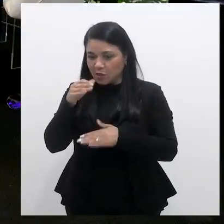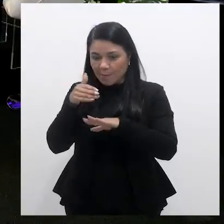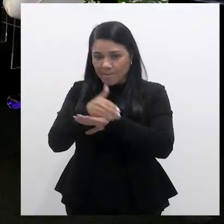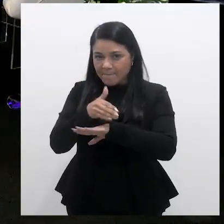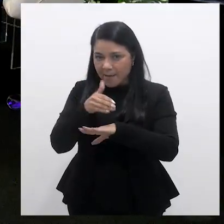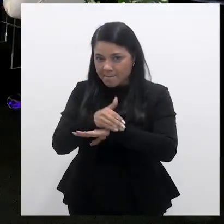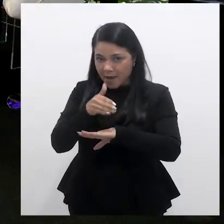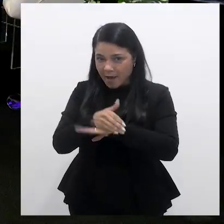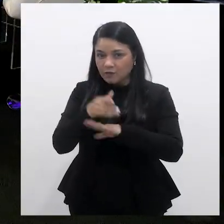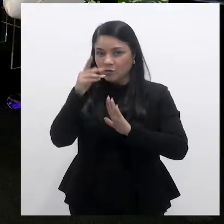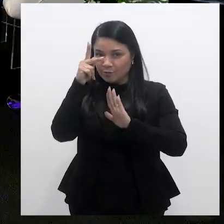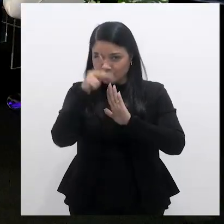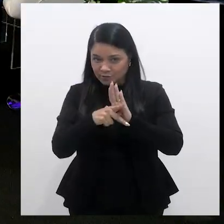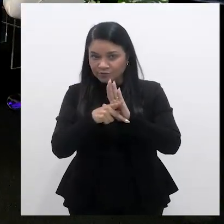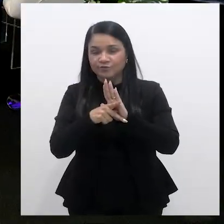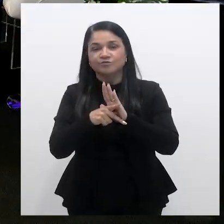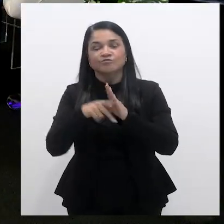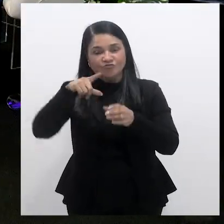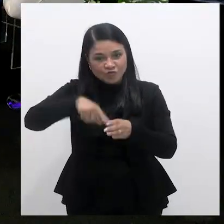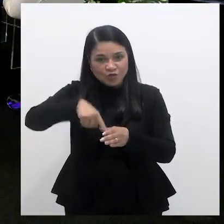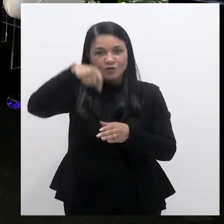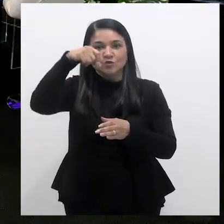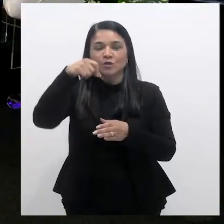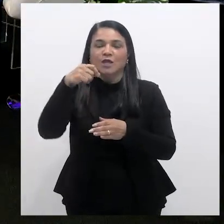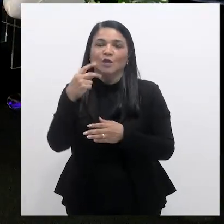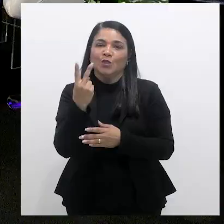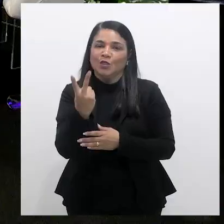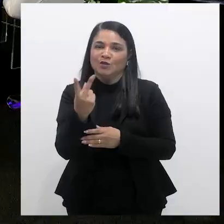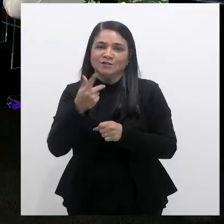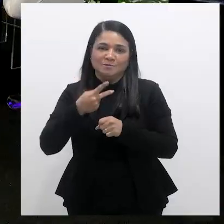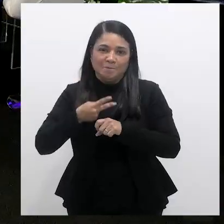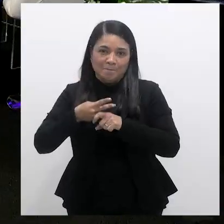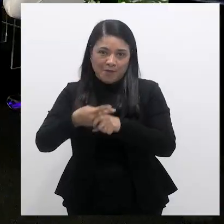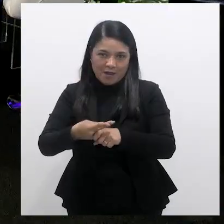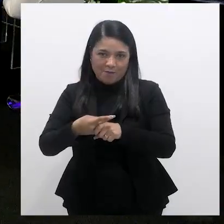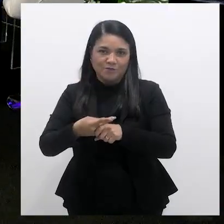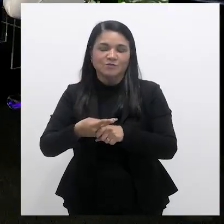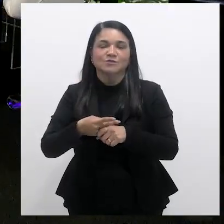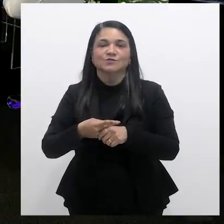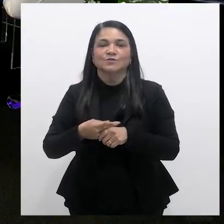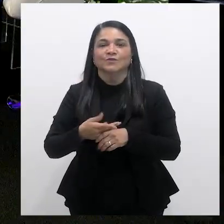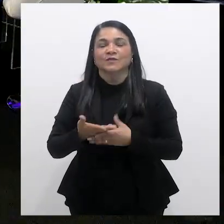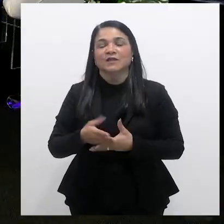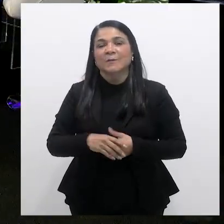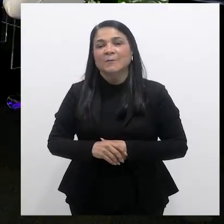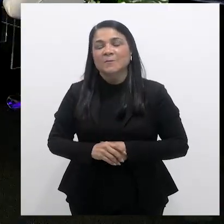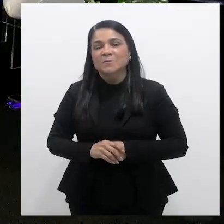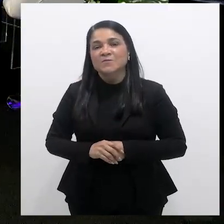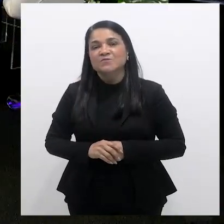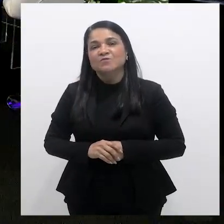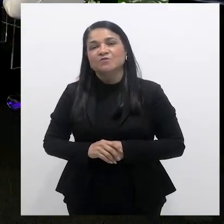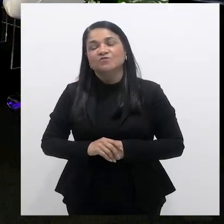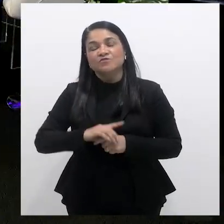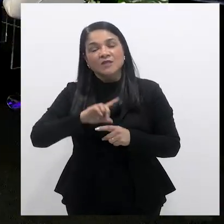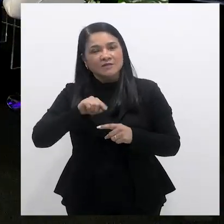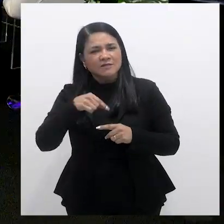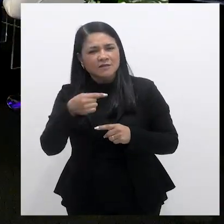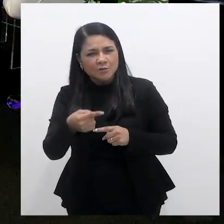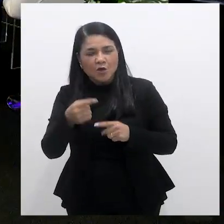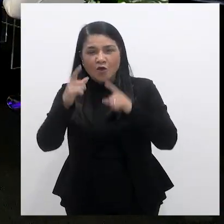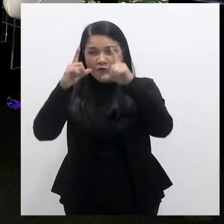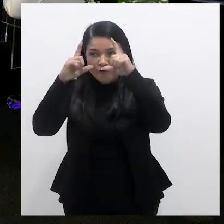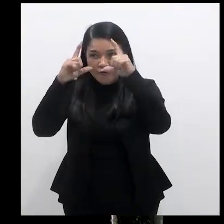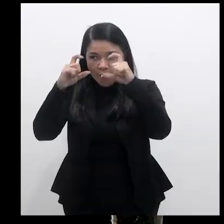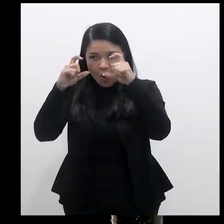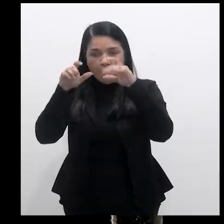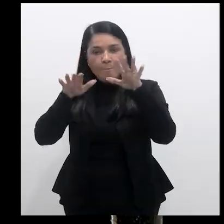de assiduidade no projeto concorre a esses 2 prêmios, né, que são vários prêmios. E depois a gente vai